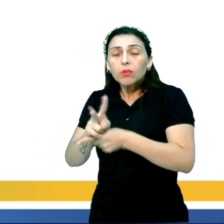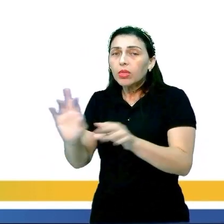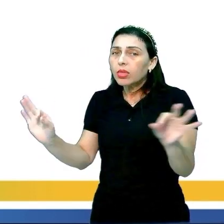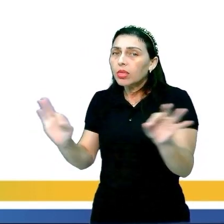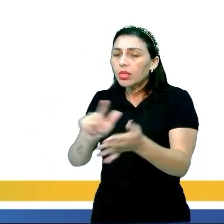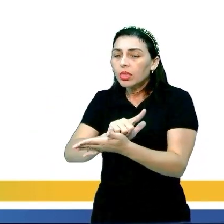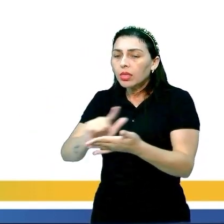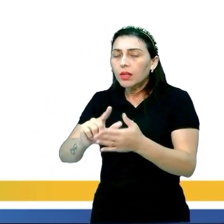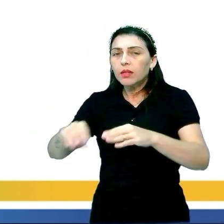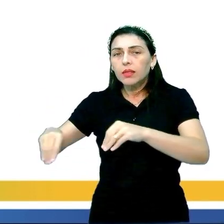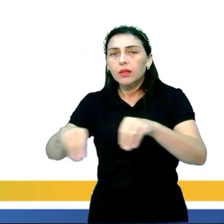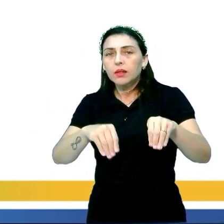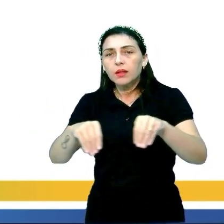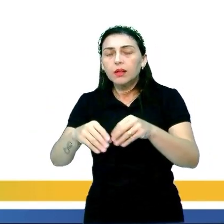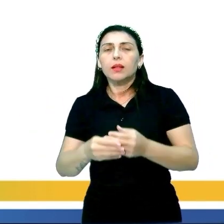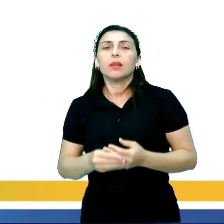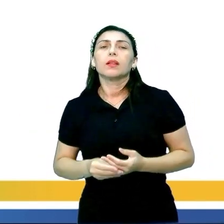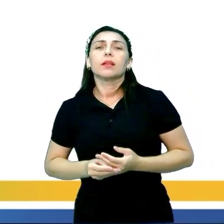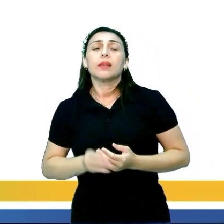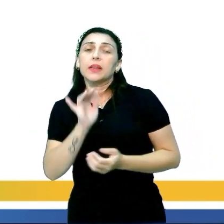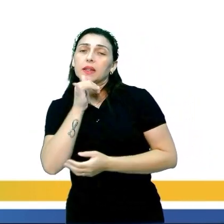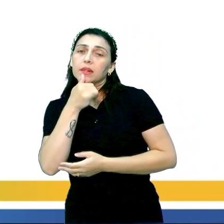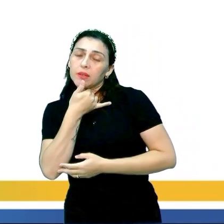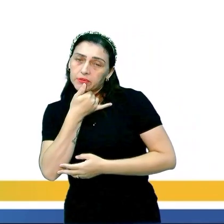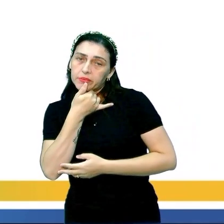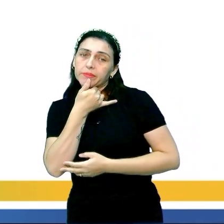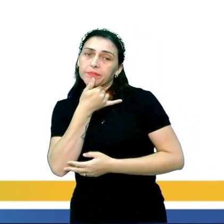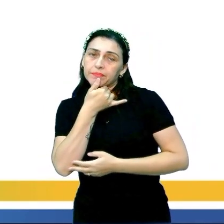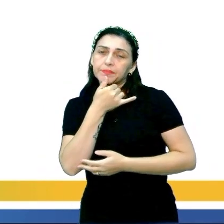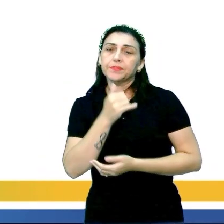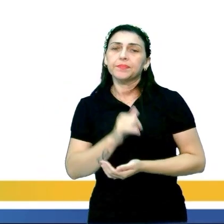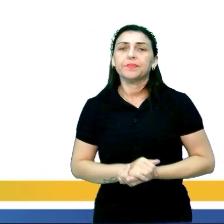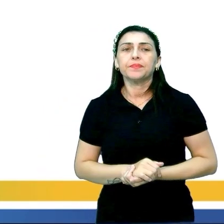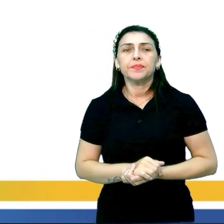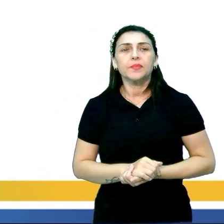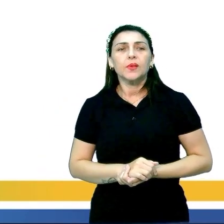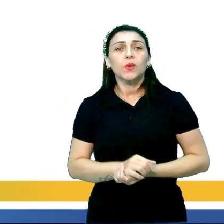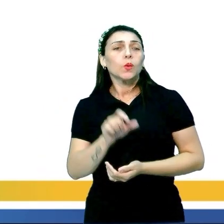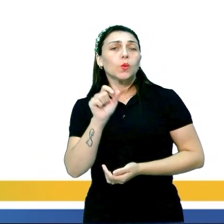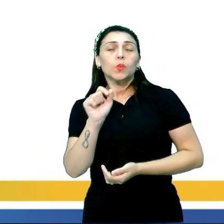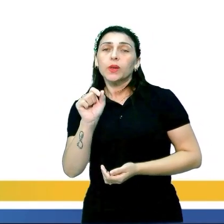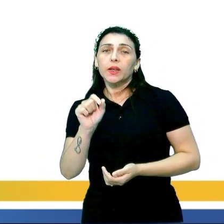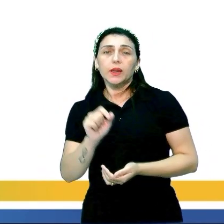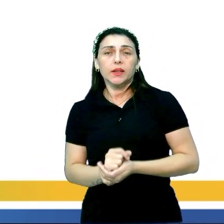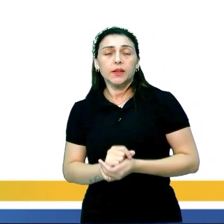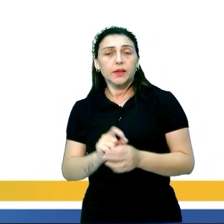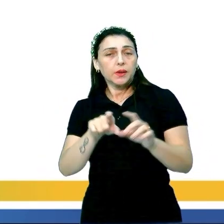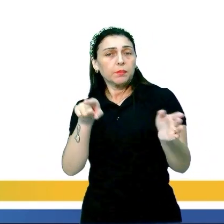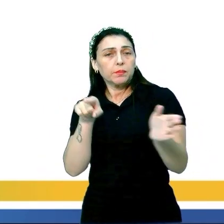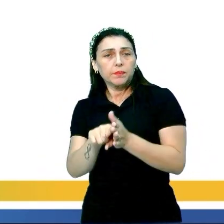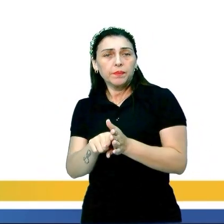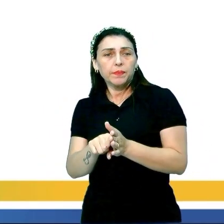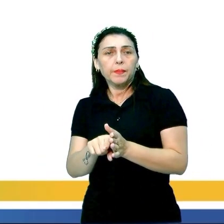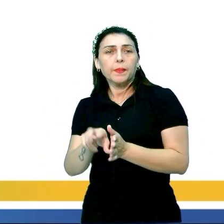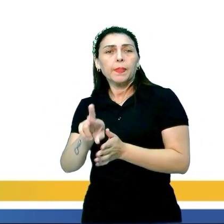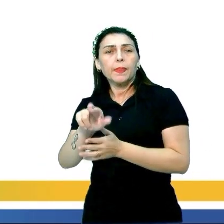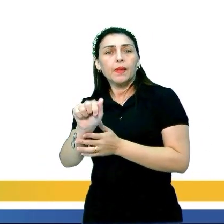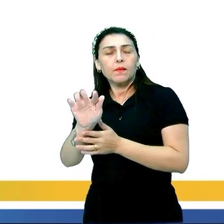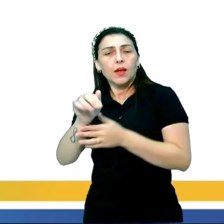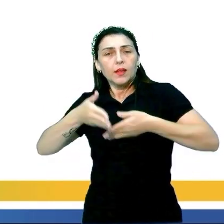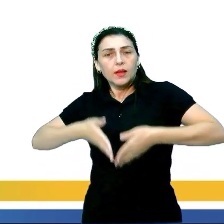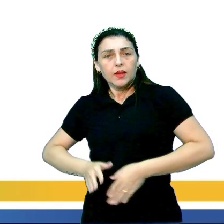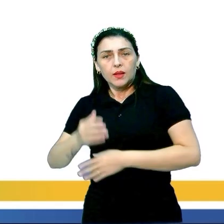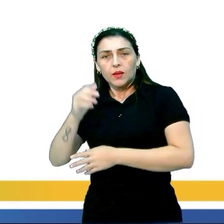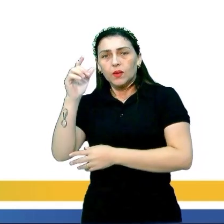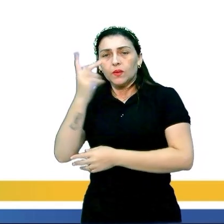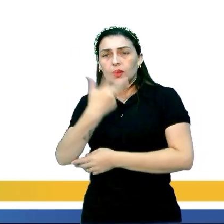né, esses pontos negativos, essa tristeza, essa melancolia. Aí o que a questão diz, né? Rafael Barreto nasceu na